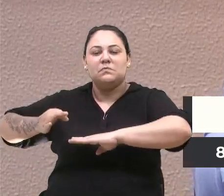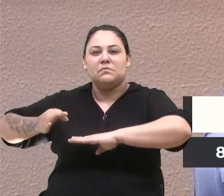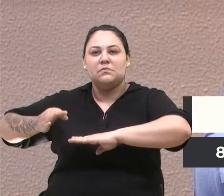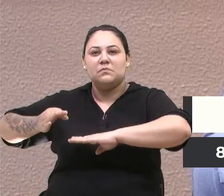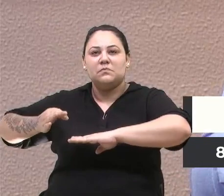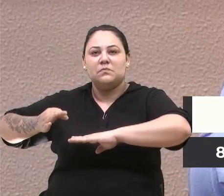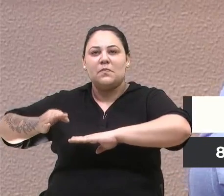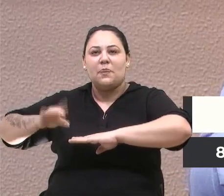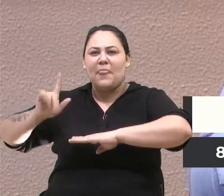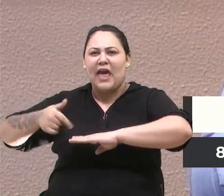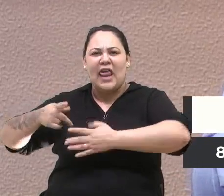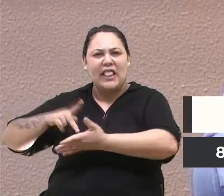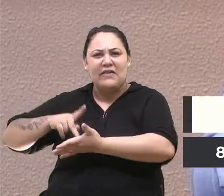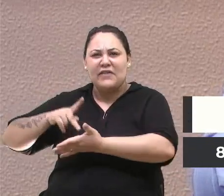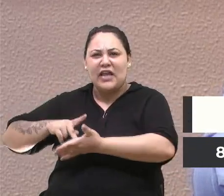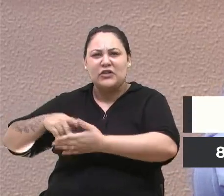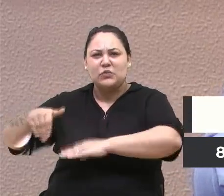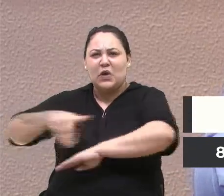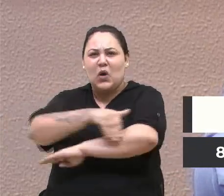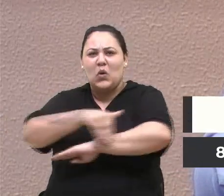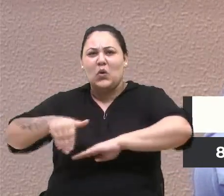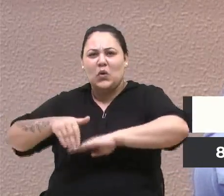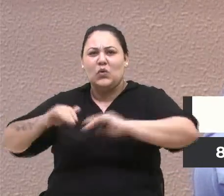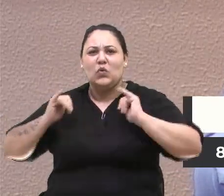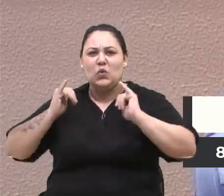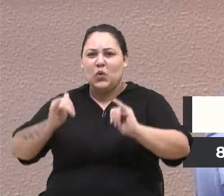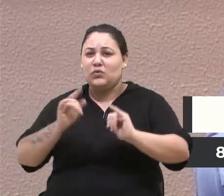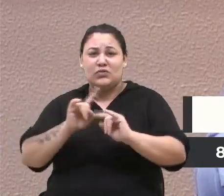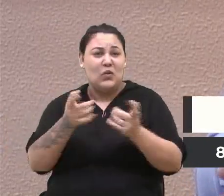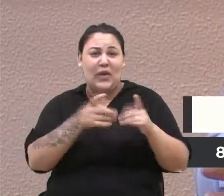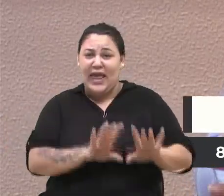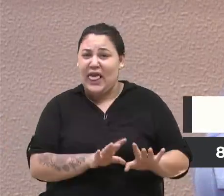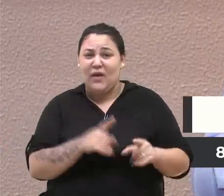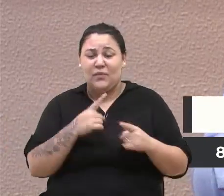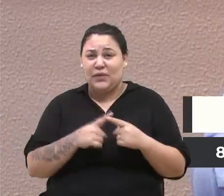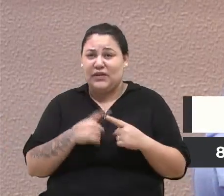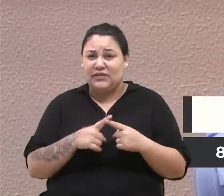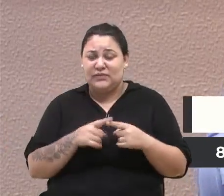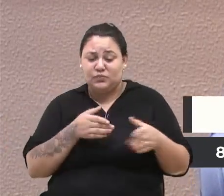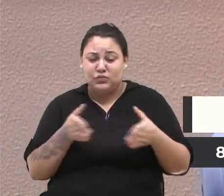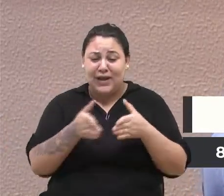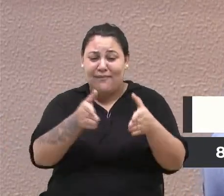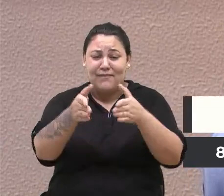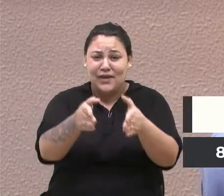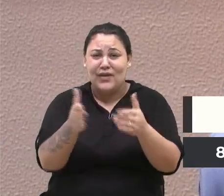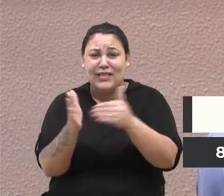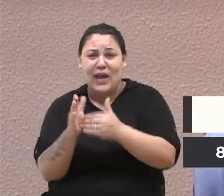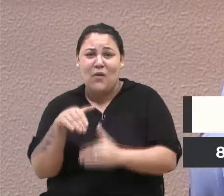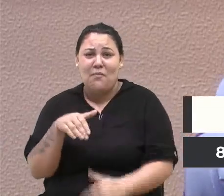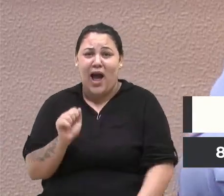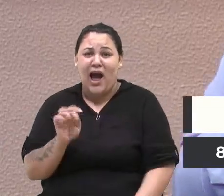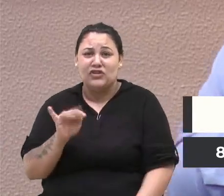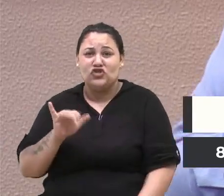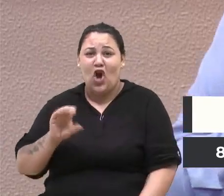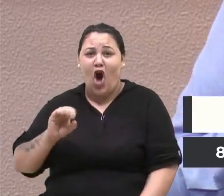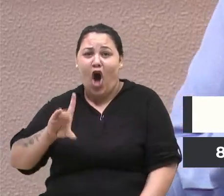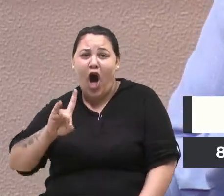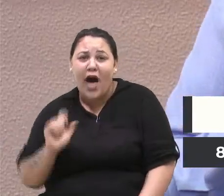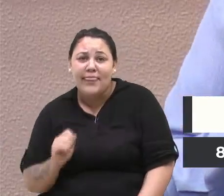na verdade uma rua que o ônibus que não queria passar, porque o pessoal ia para o Matioda, era muito ruim. A Pedro de Davi não